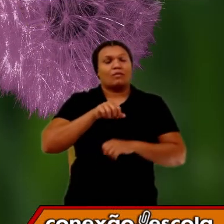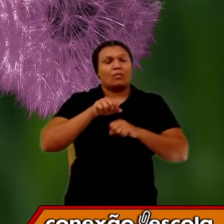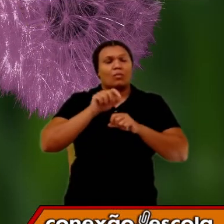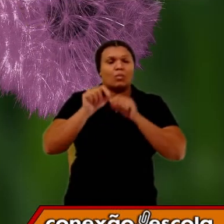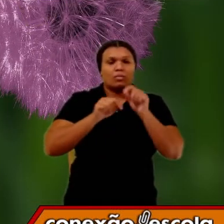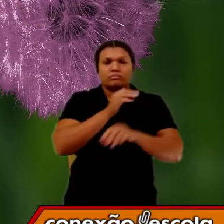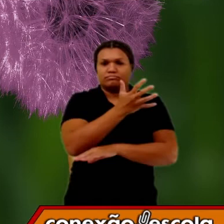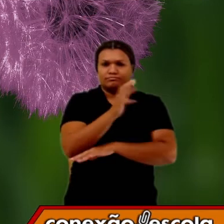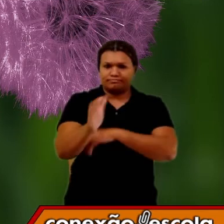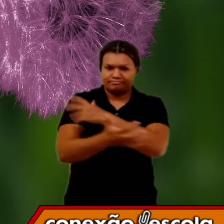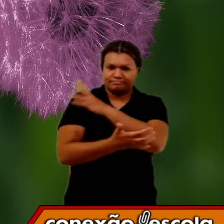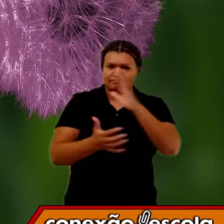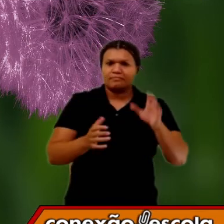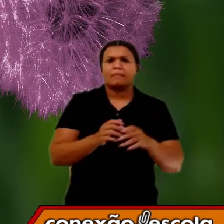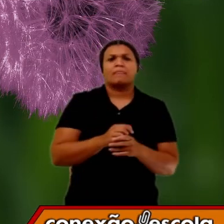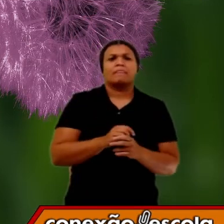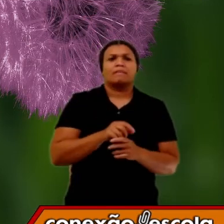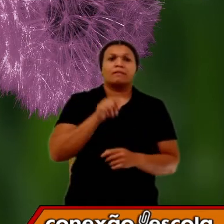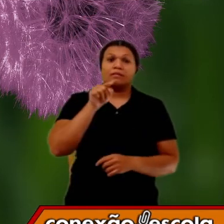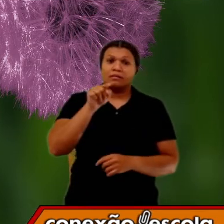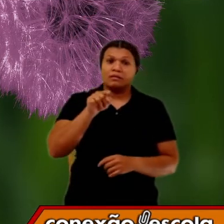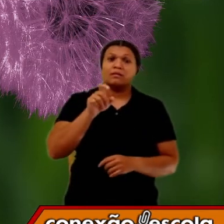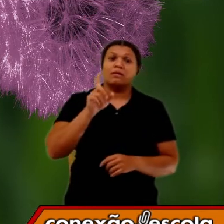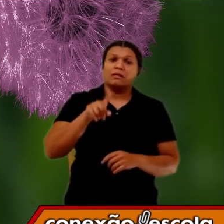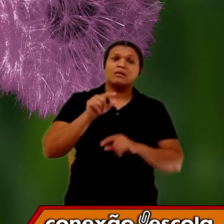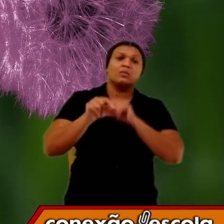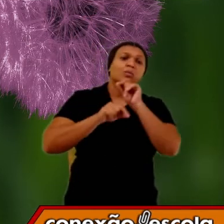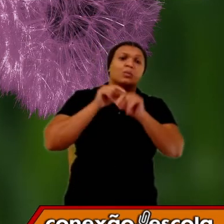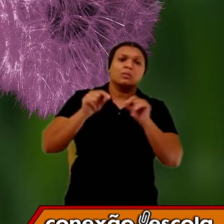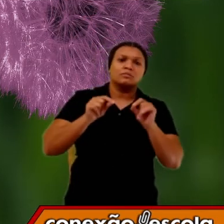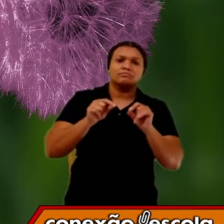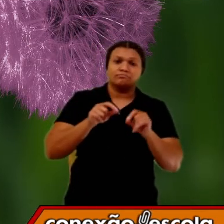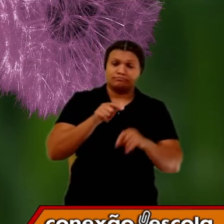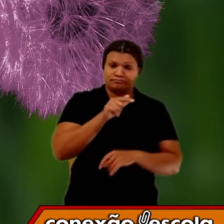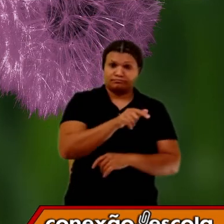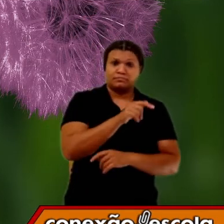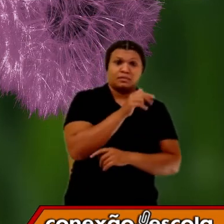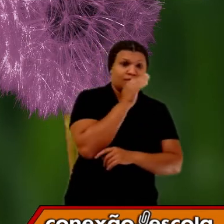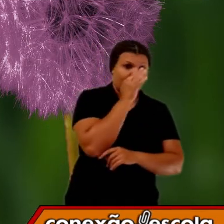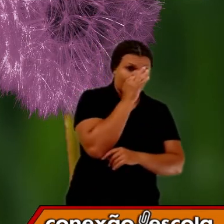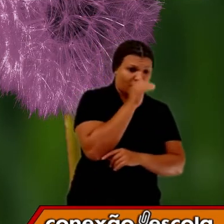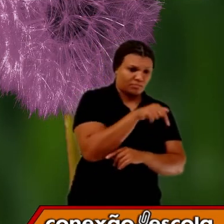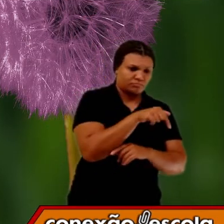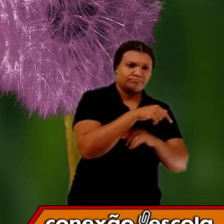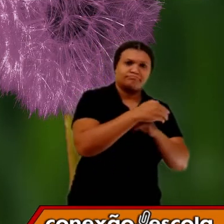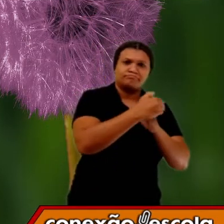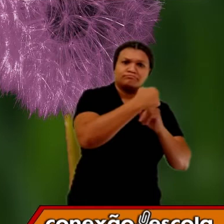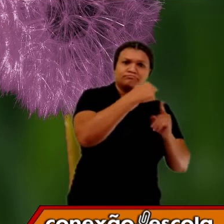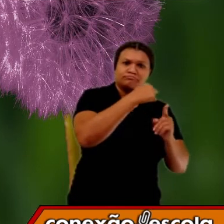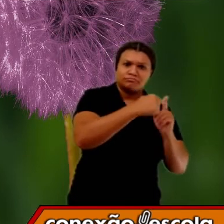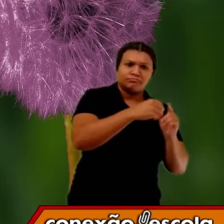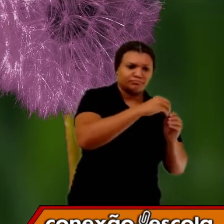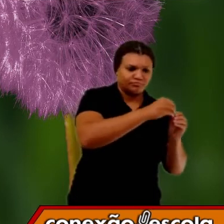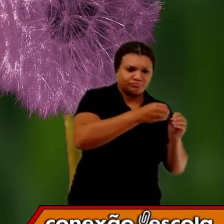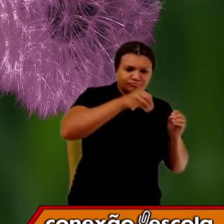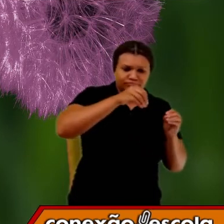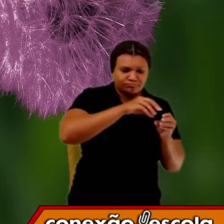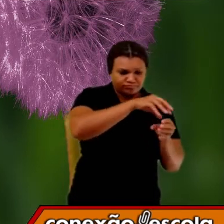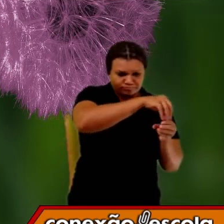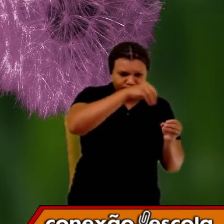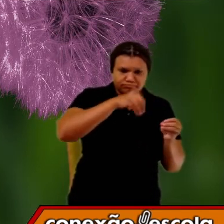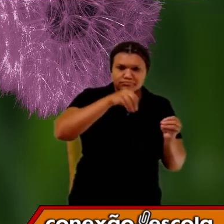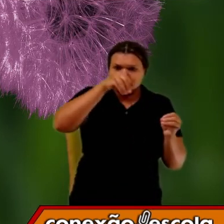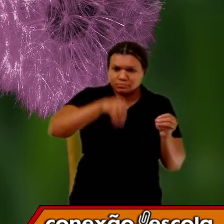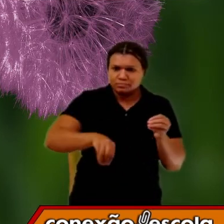língua. Na propagação vegetativa, partes de uma planta dão origem a outra, como por exemplo as mudas. Nesse